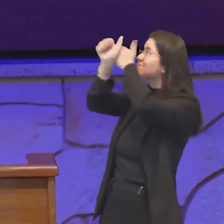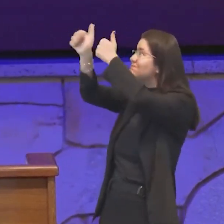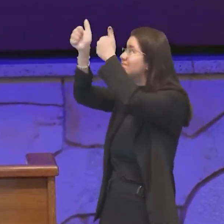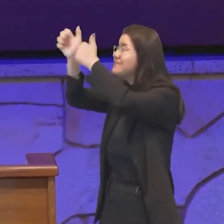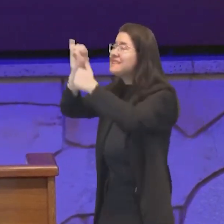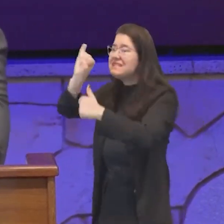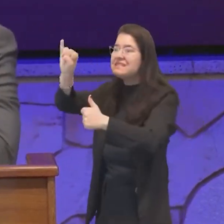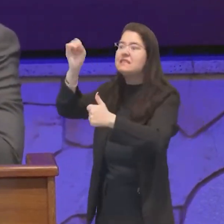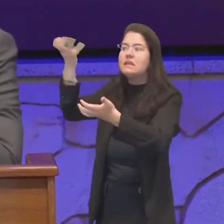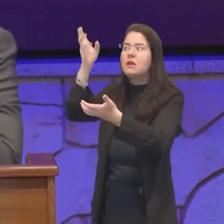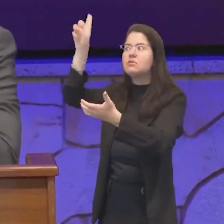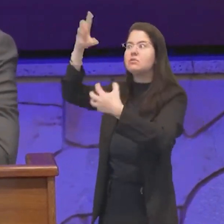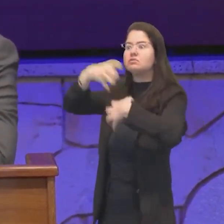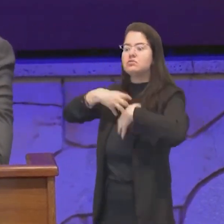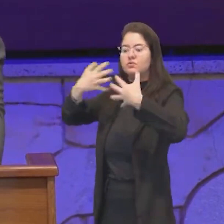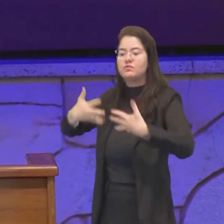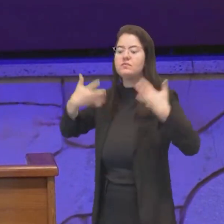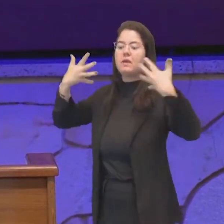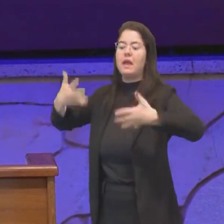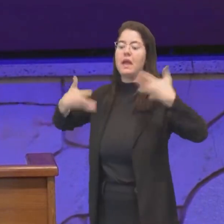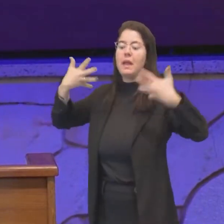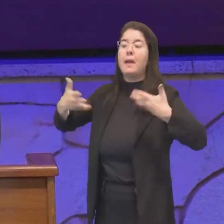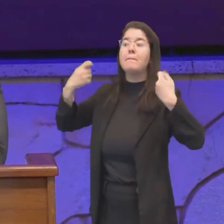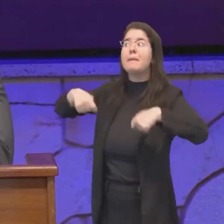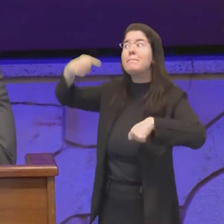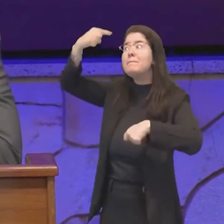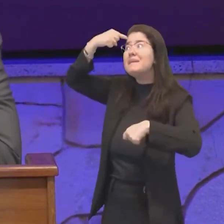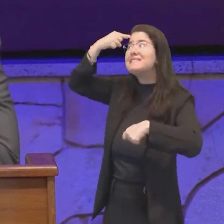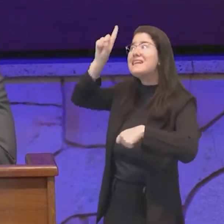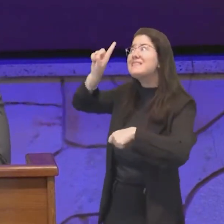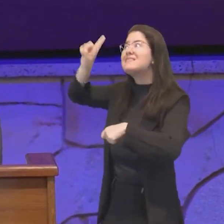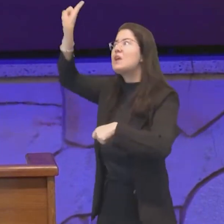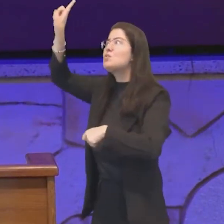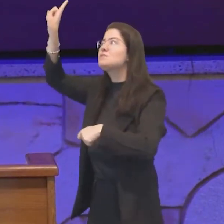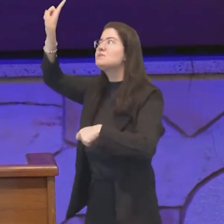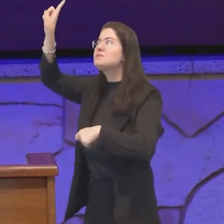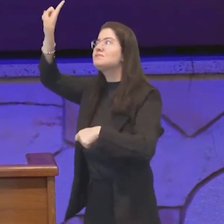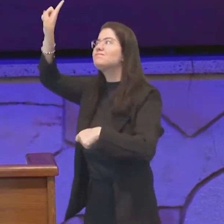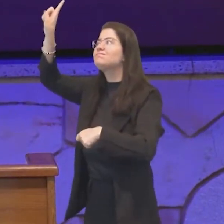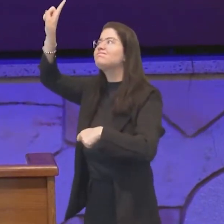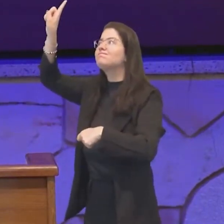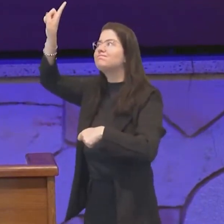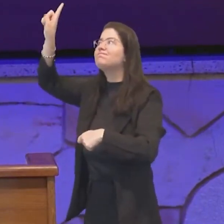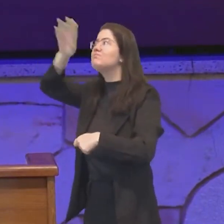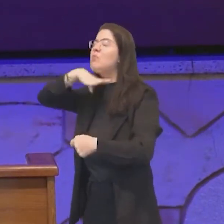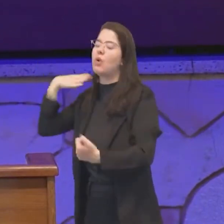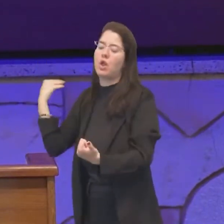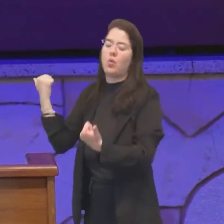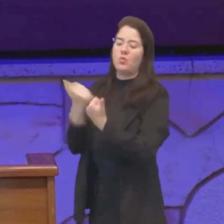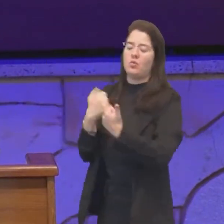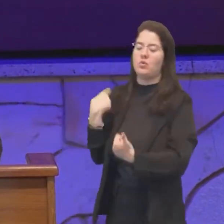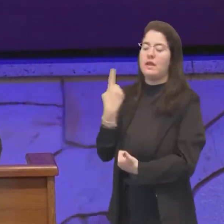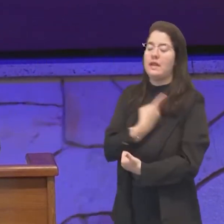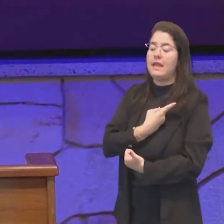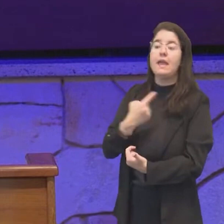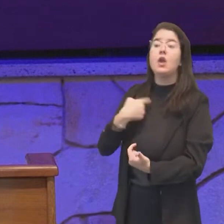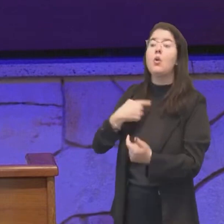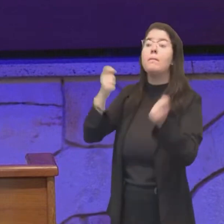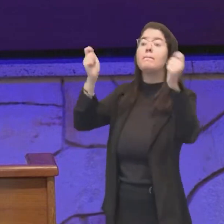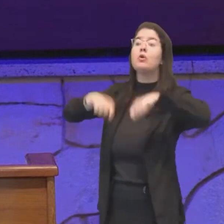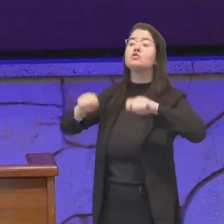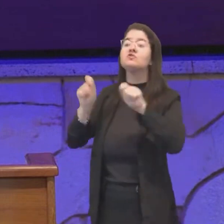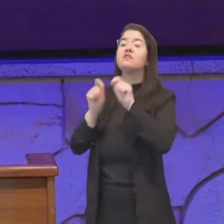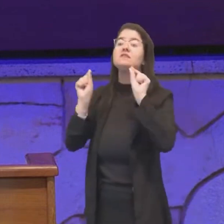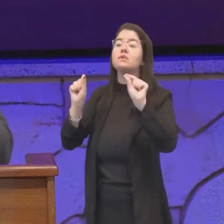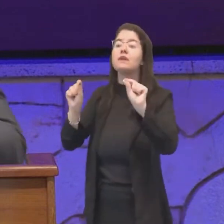Senhor, temos que pensar naquilo que Ele fez por nós. E o que eu posso fazer para andar grato